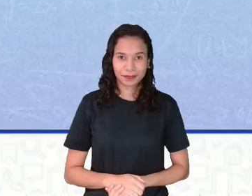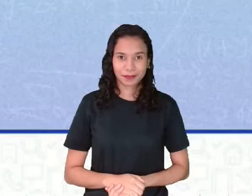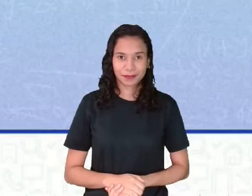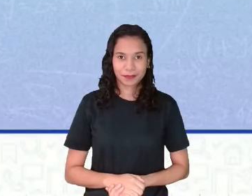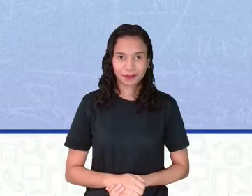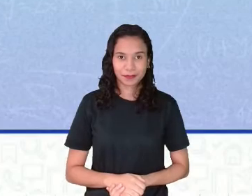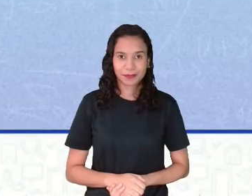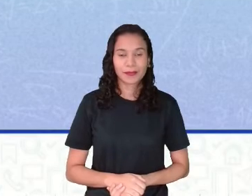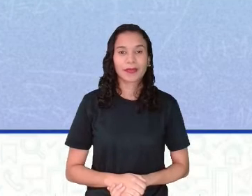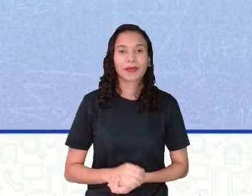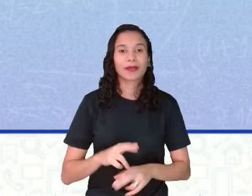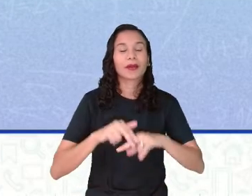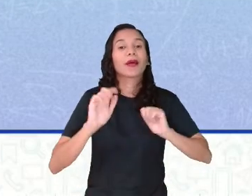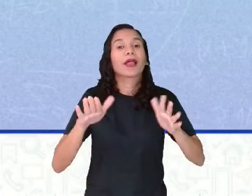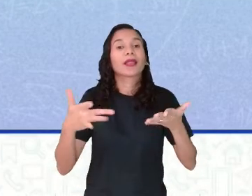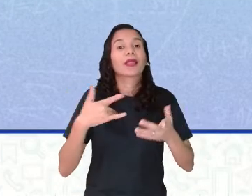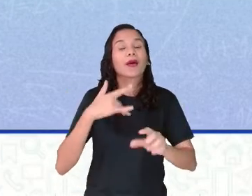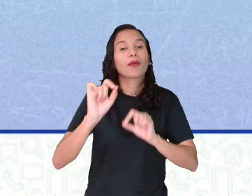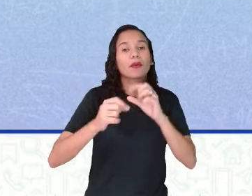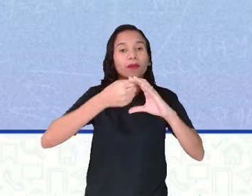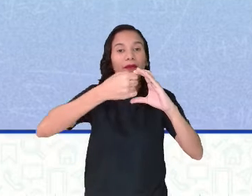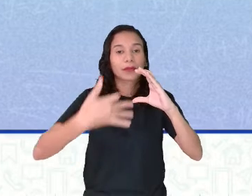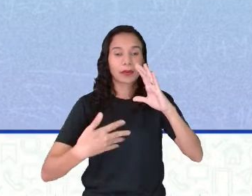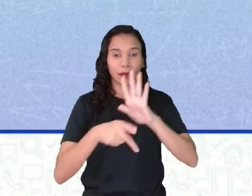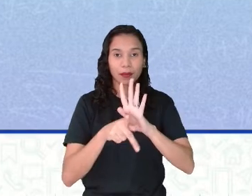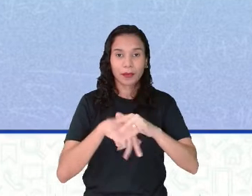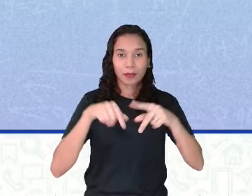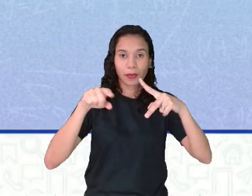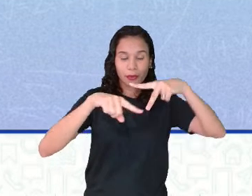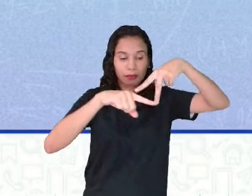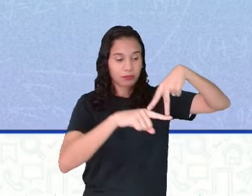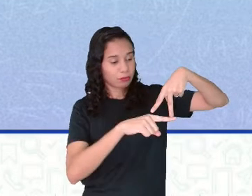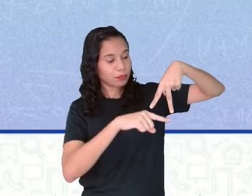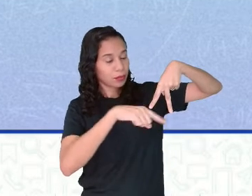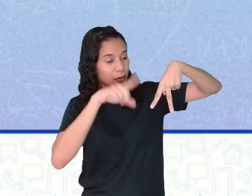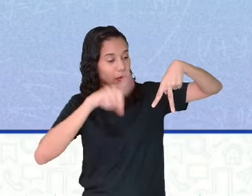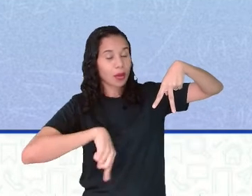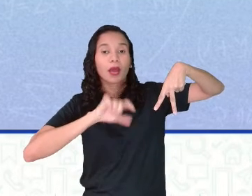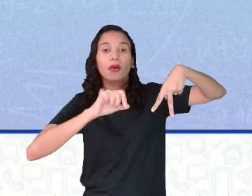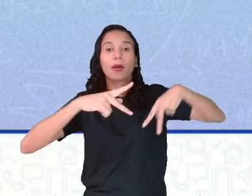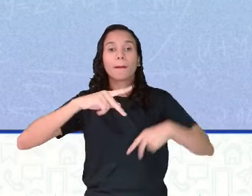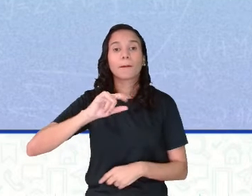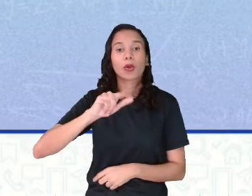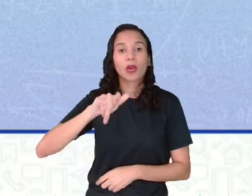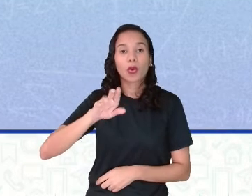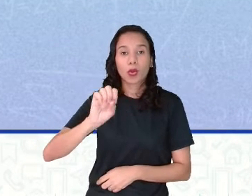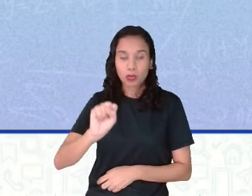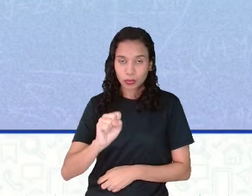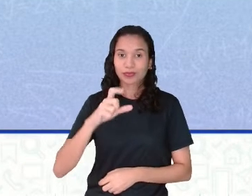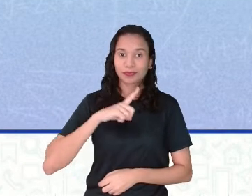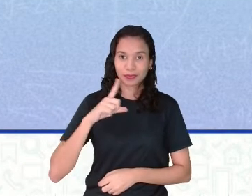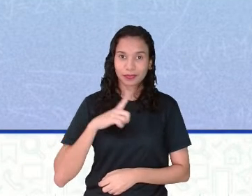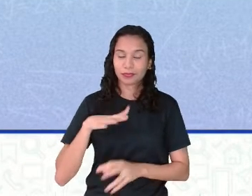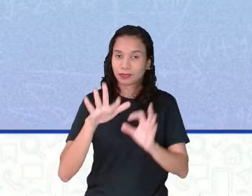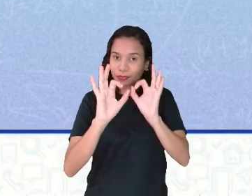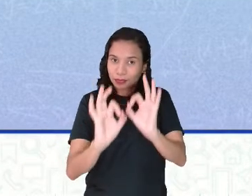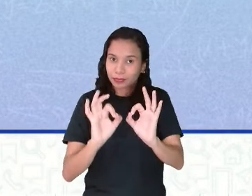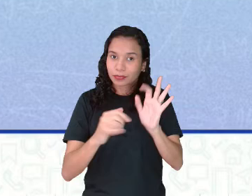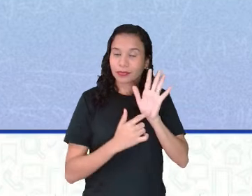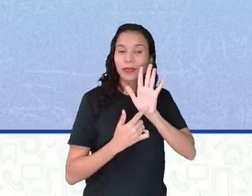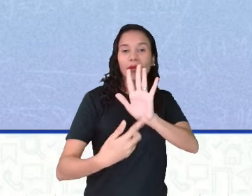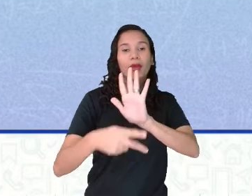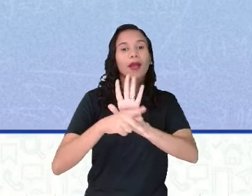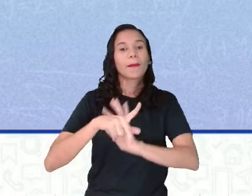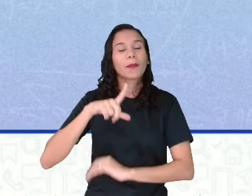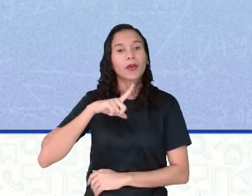É um triângulo, certo? Então, definição aí de triângulos. Triângulos são polígonos, certo? Que